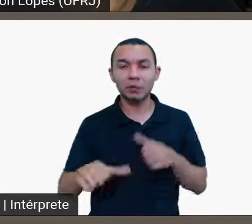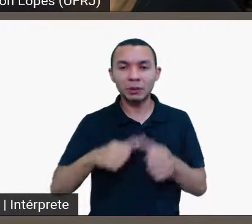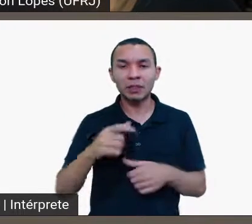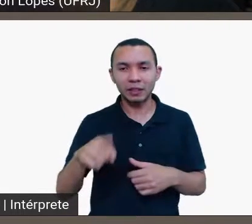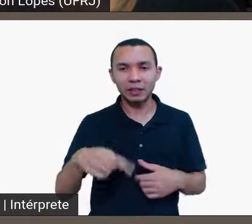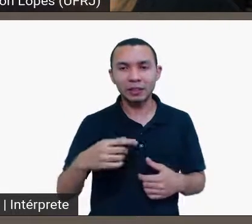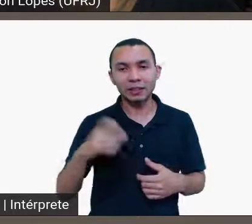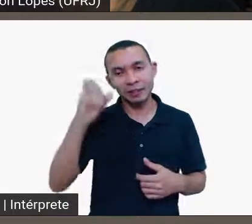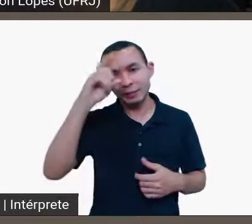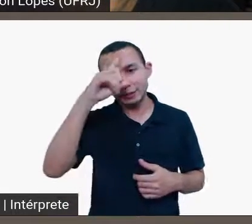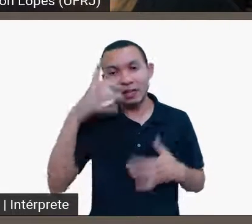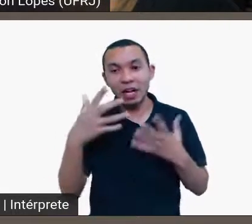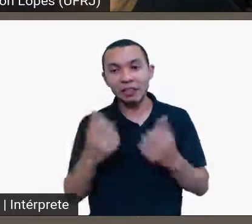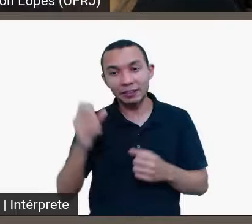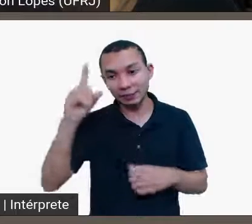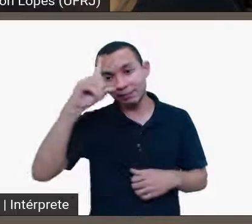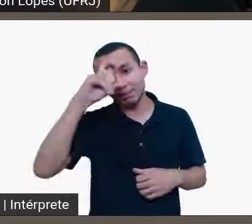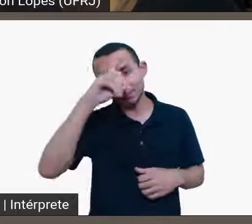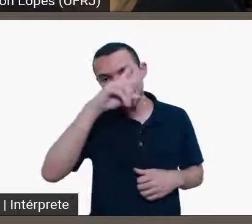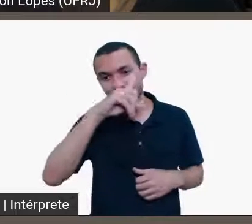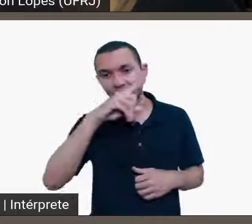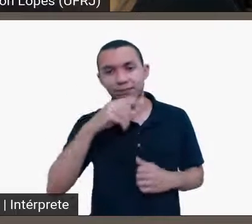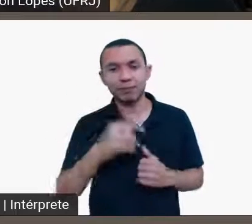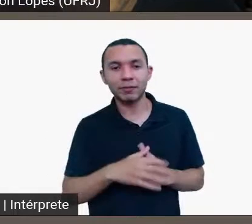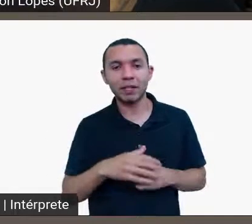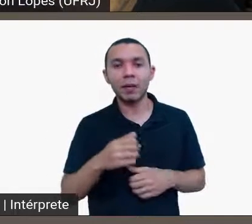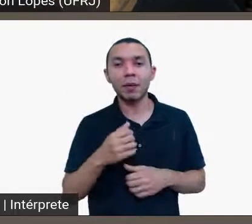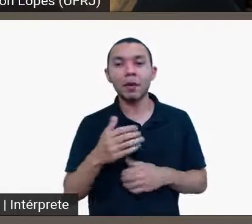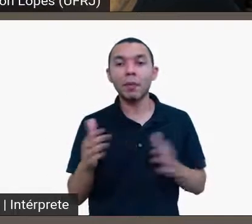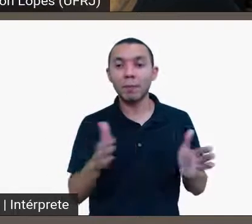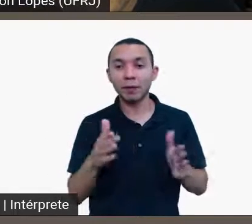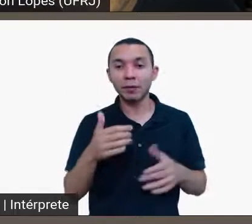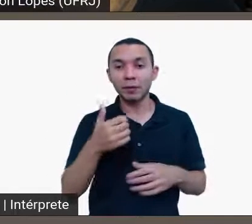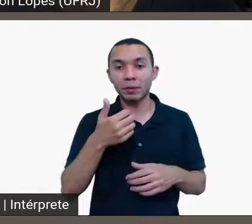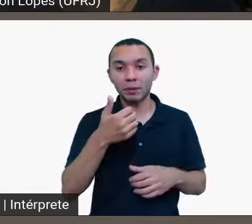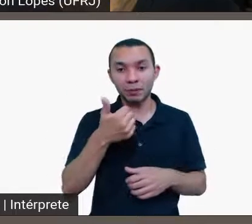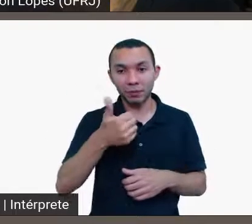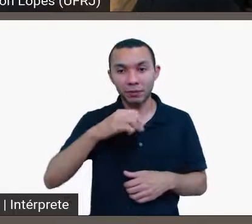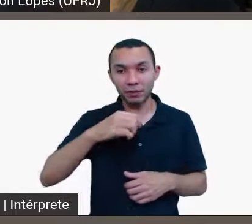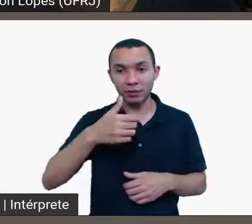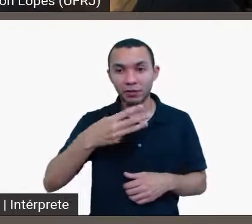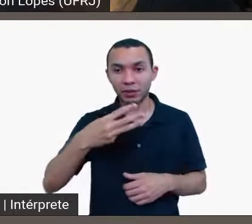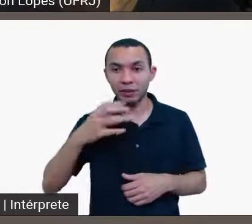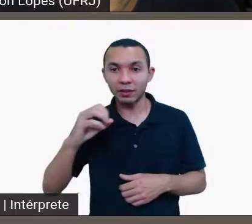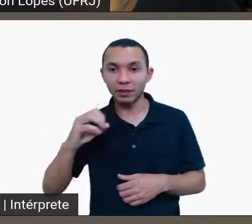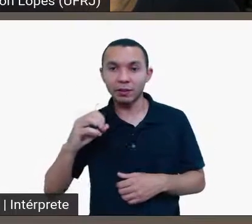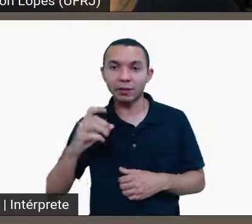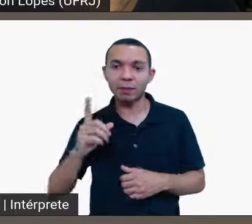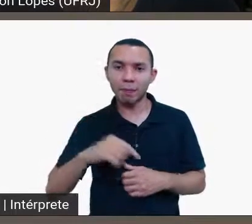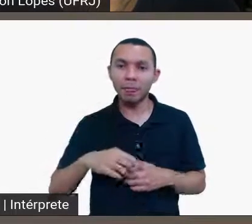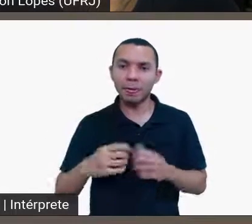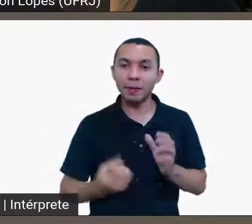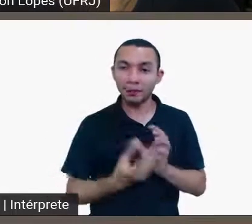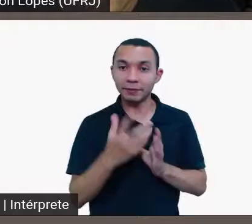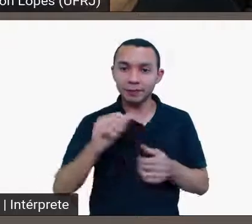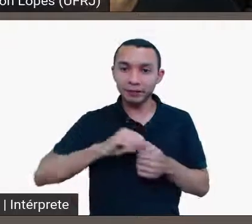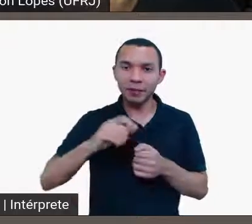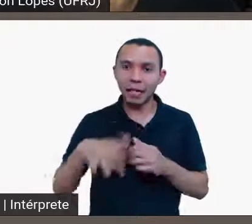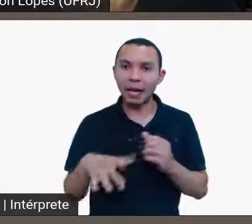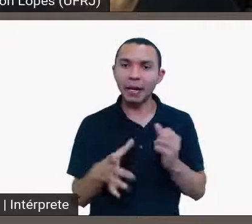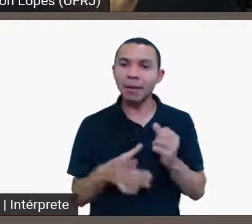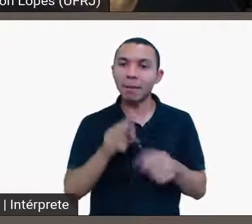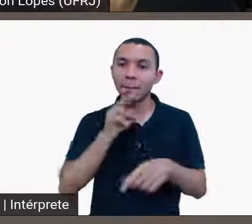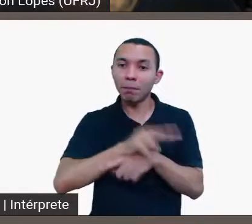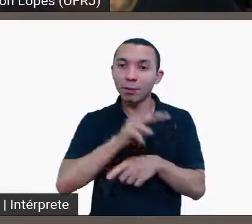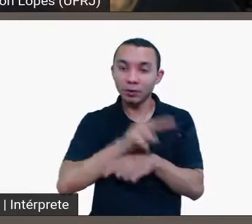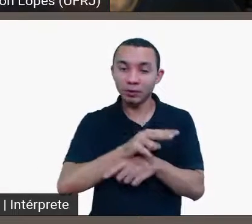Né? E aí você tem nos anos 30 determinadas políticas que são criadas a fim de proteger, digamos assim, o